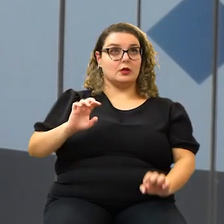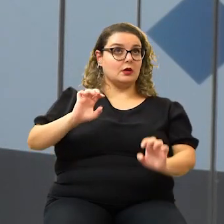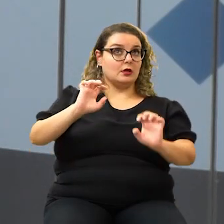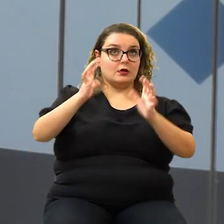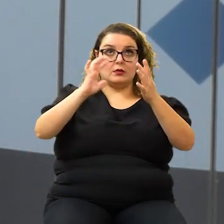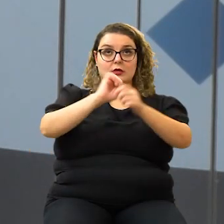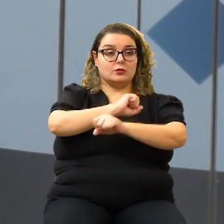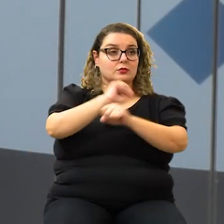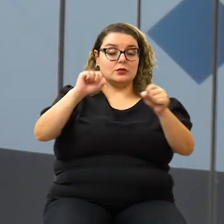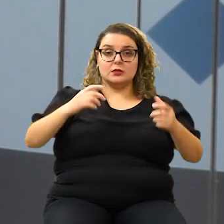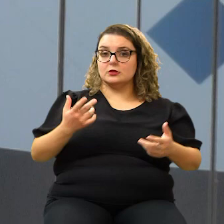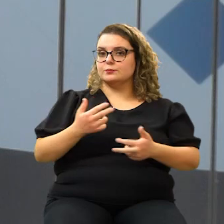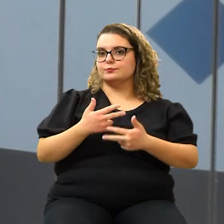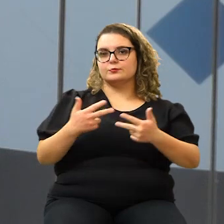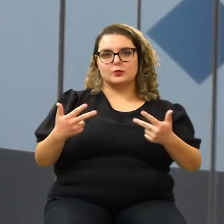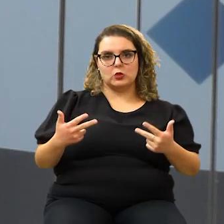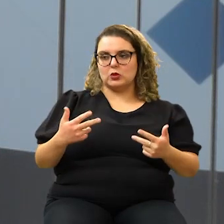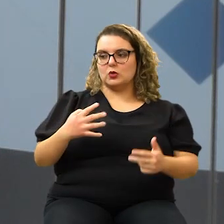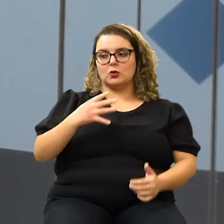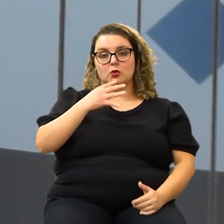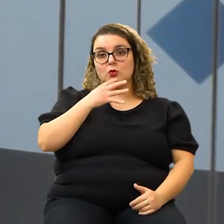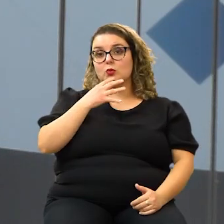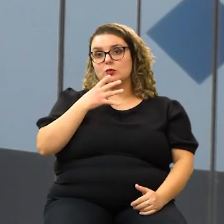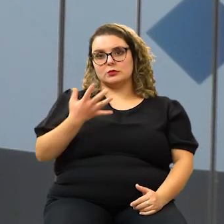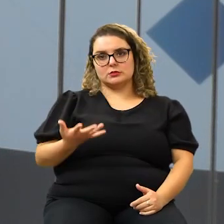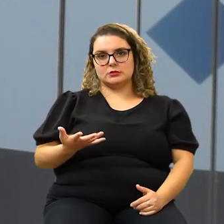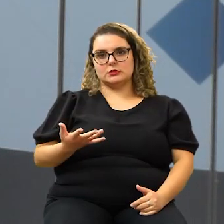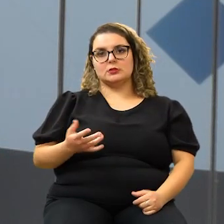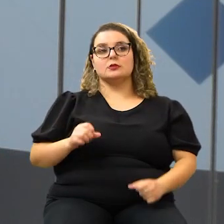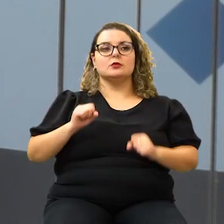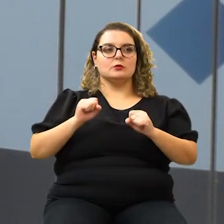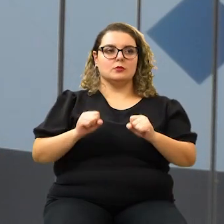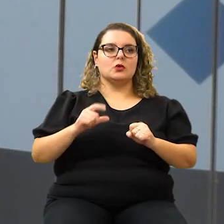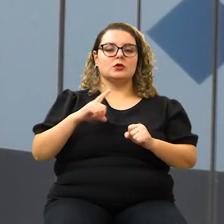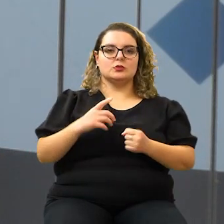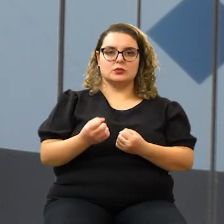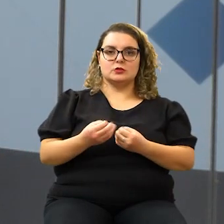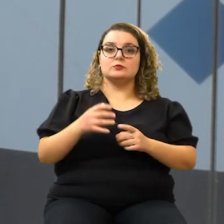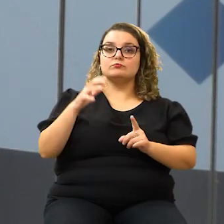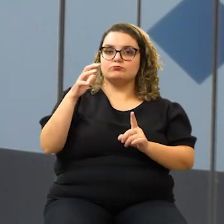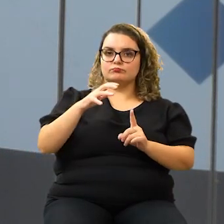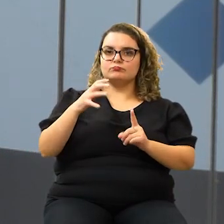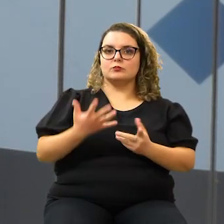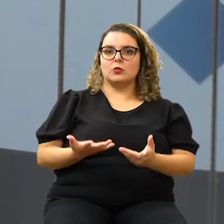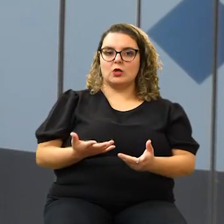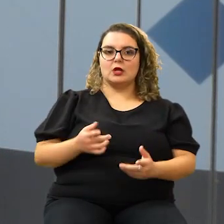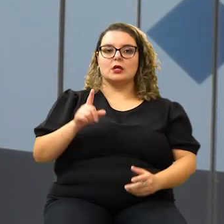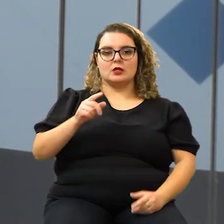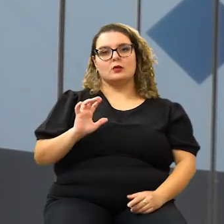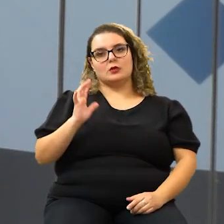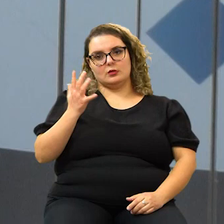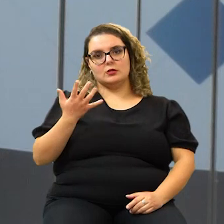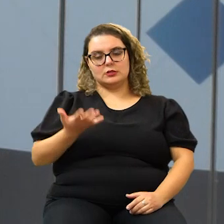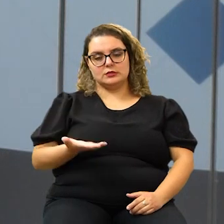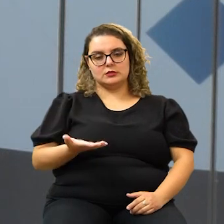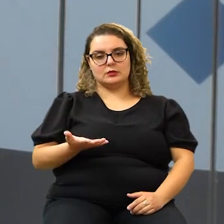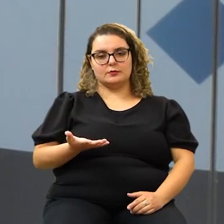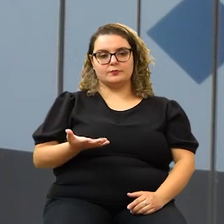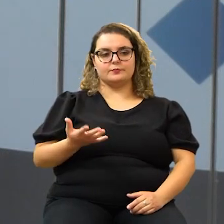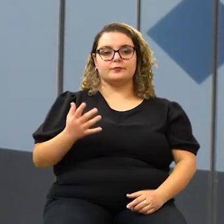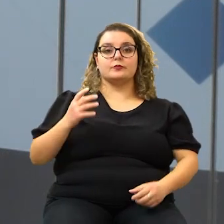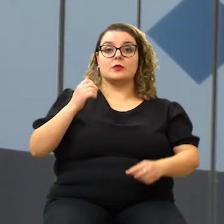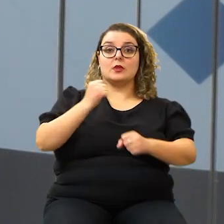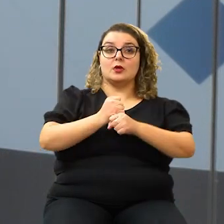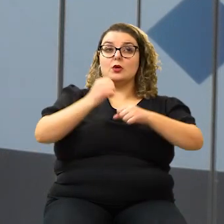não são coisas conhecidas, né, e podem trazer informações impactantes. E foi o que aconteceu. E assomado essa